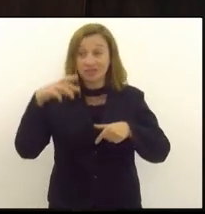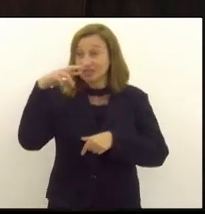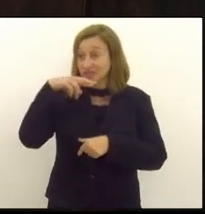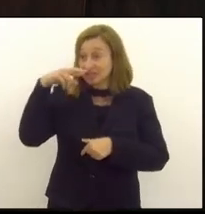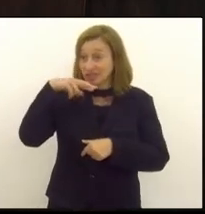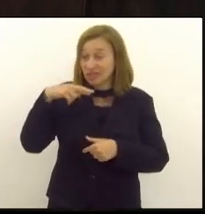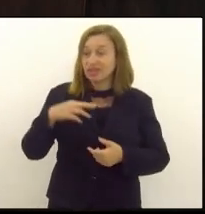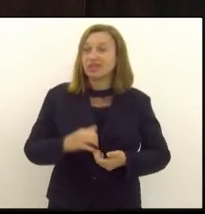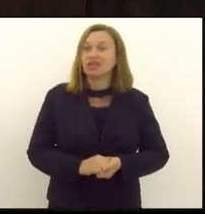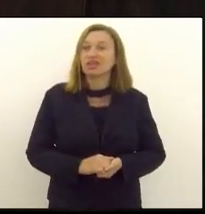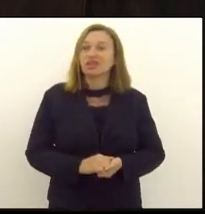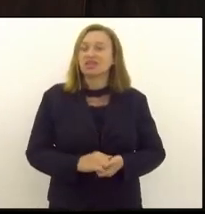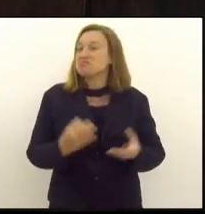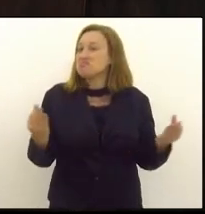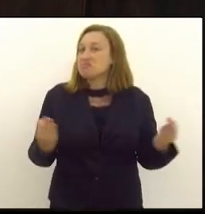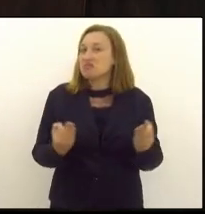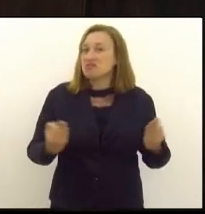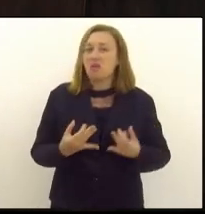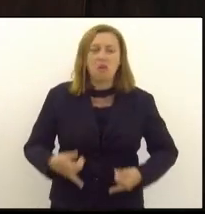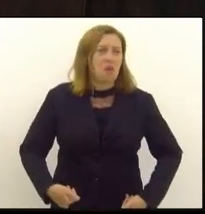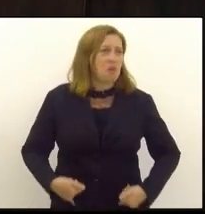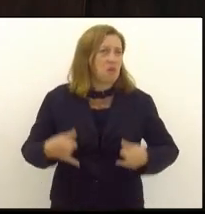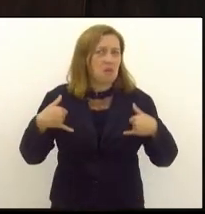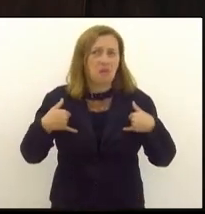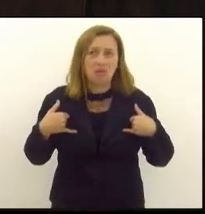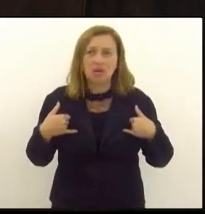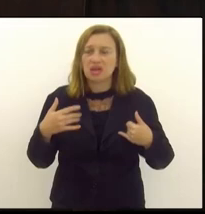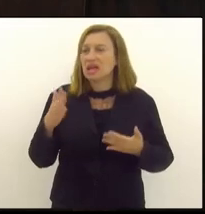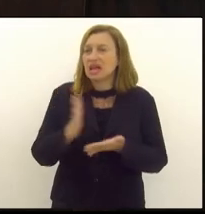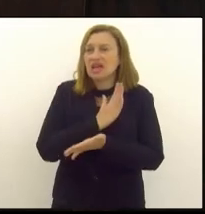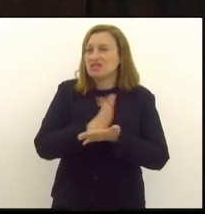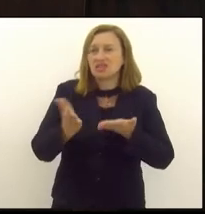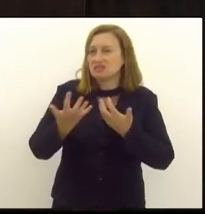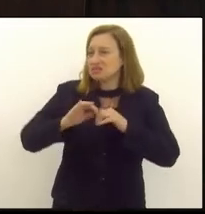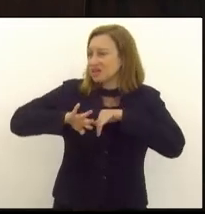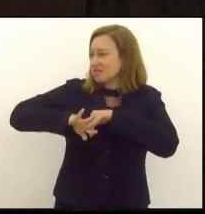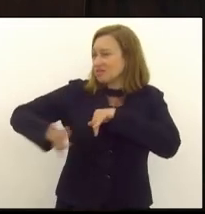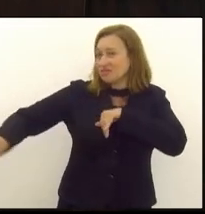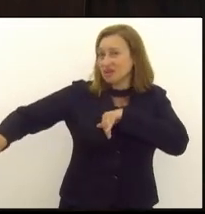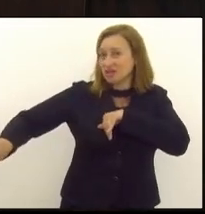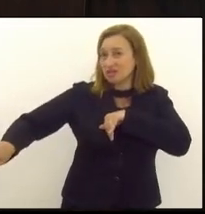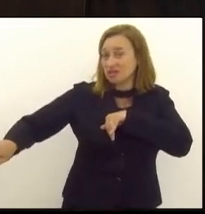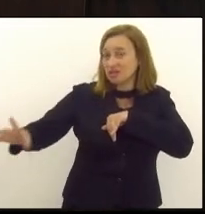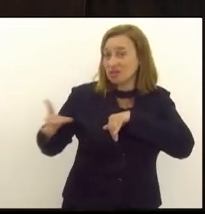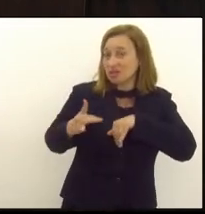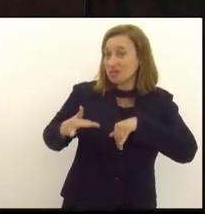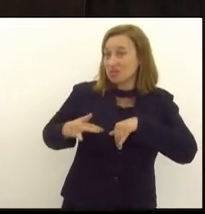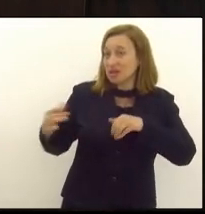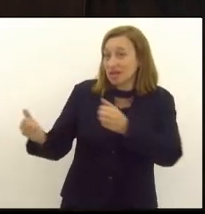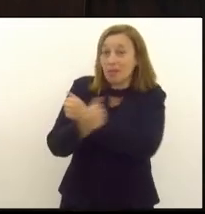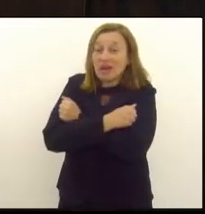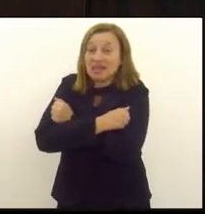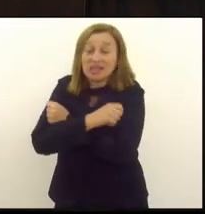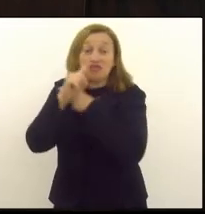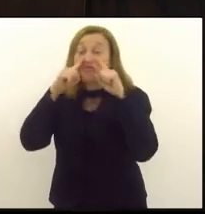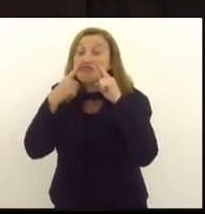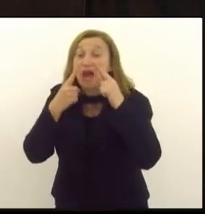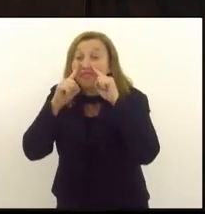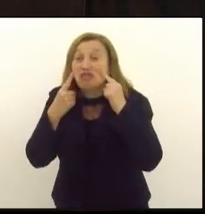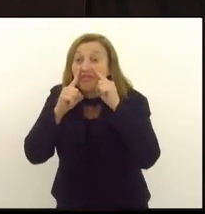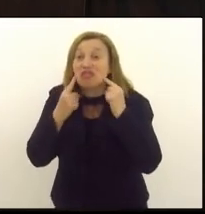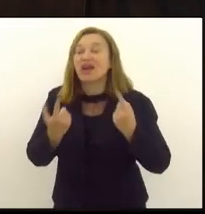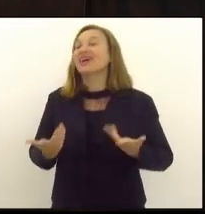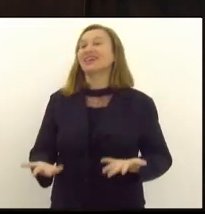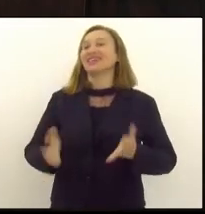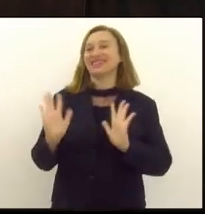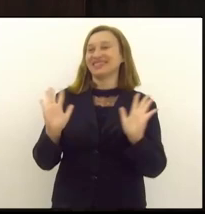a senhora é formidável, eu tenho orgulho, às vezes eu não quero nem mais chegar perto da doutora Selene, porque eu tenho medo de dar um abraço nela e aí morrer ali mesmo, não quero